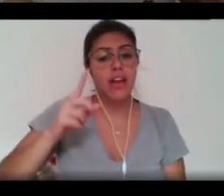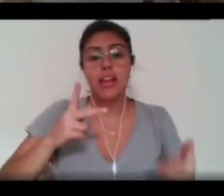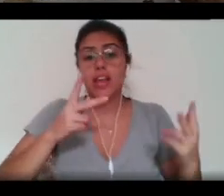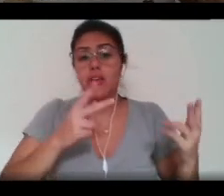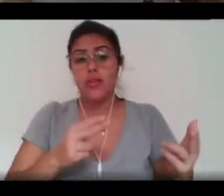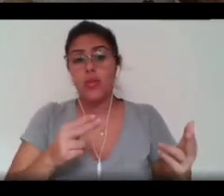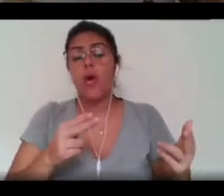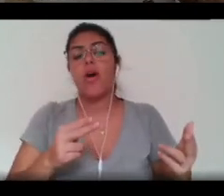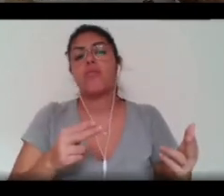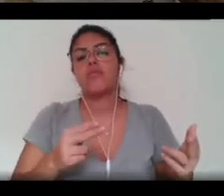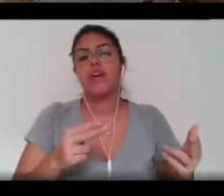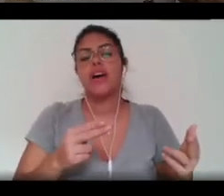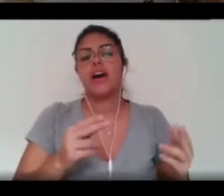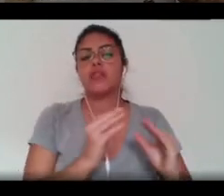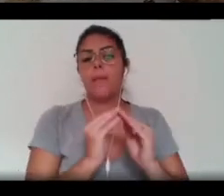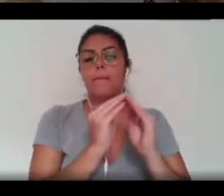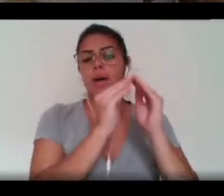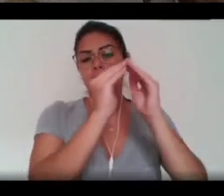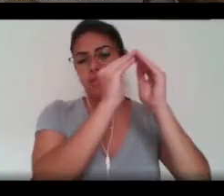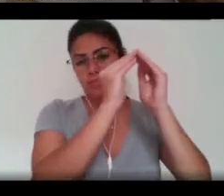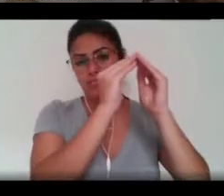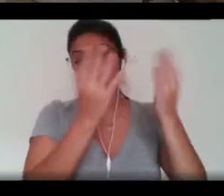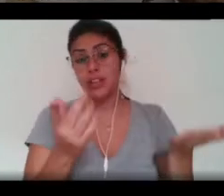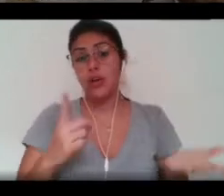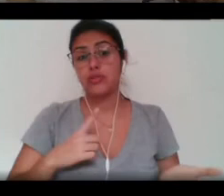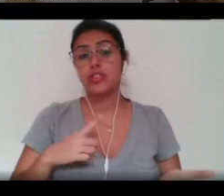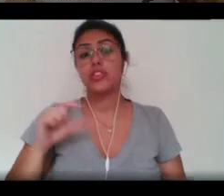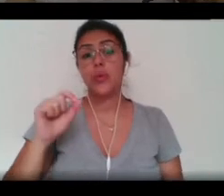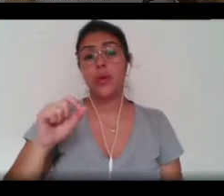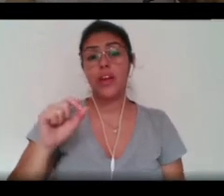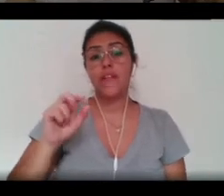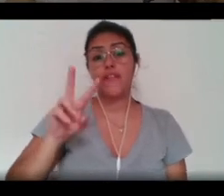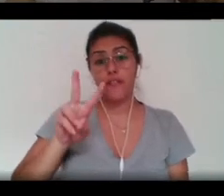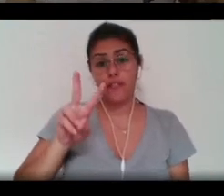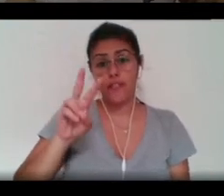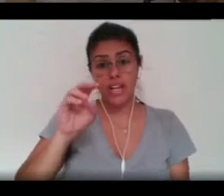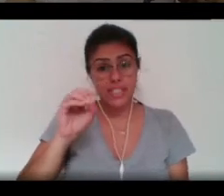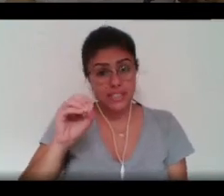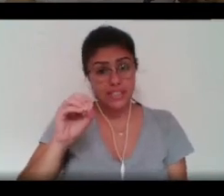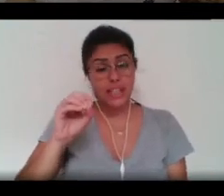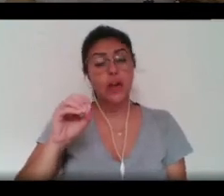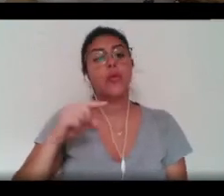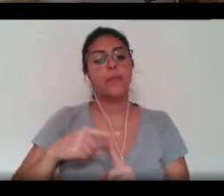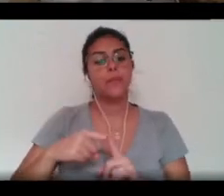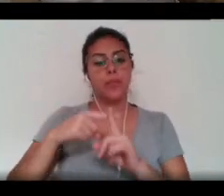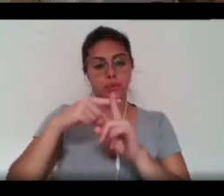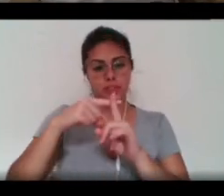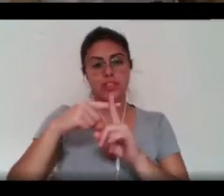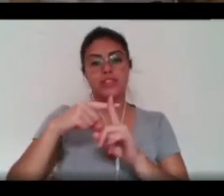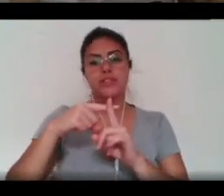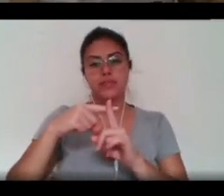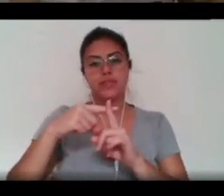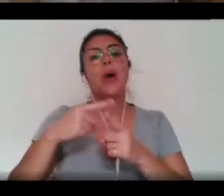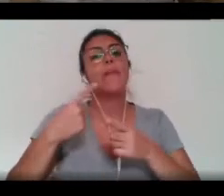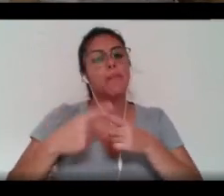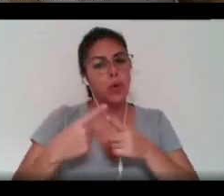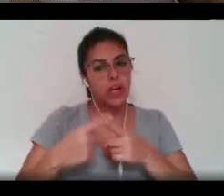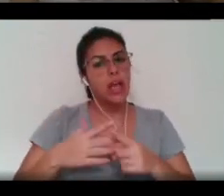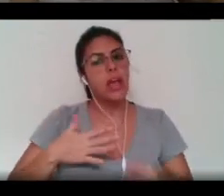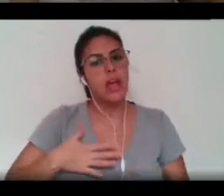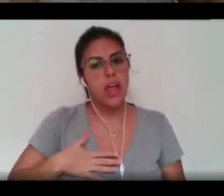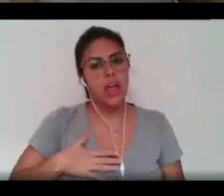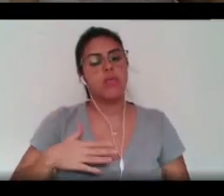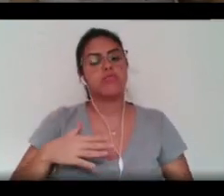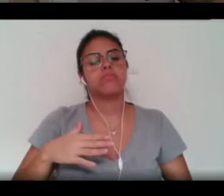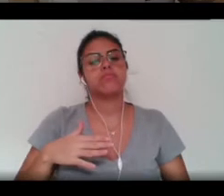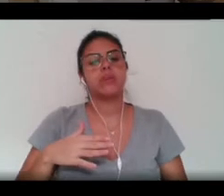era a velocidade do balão, né? Então, ele tinha um V0 positivo no sistema de